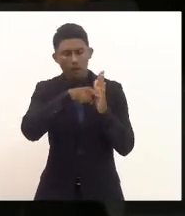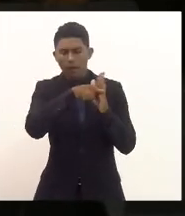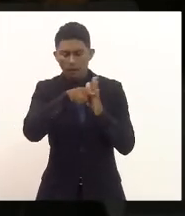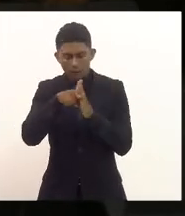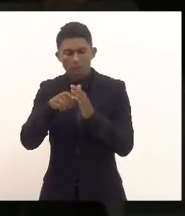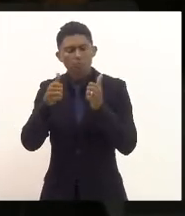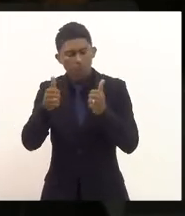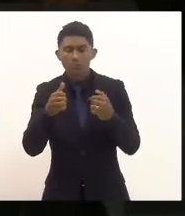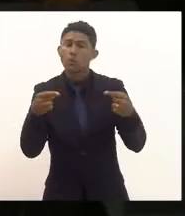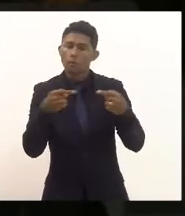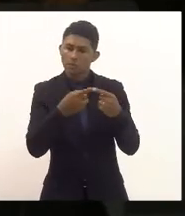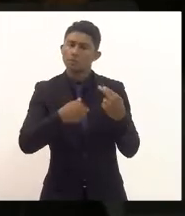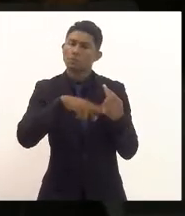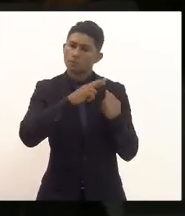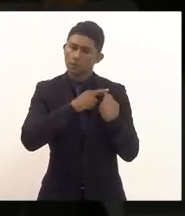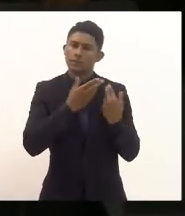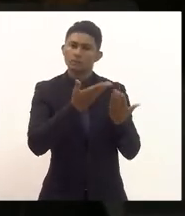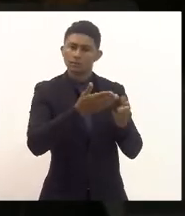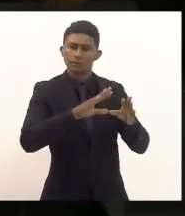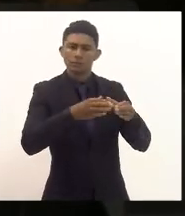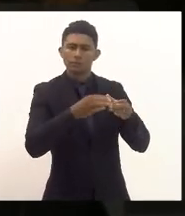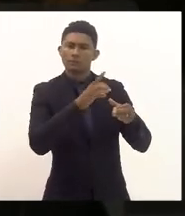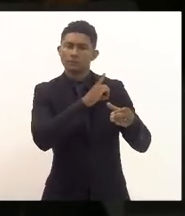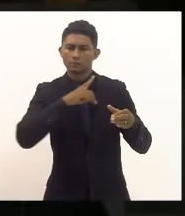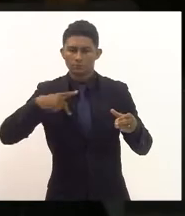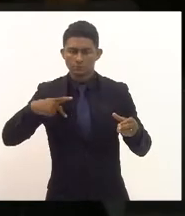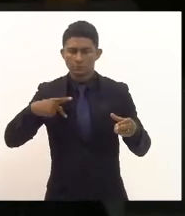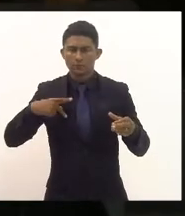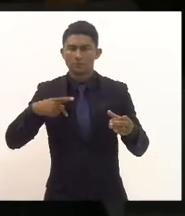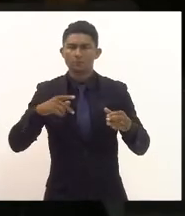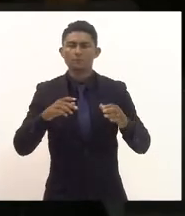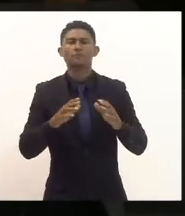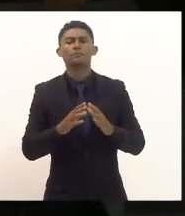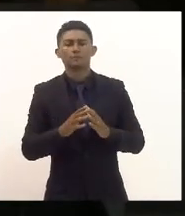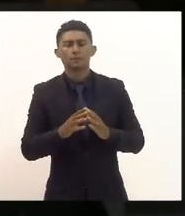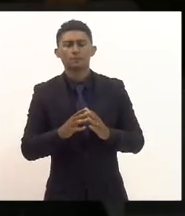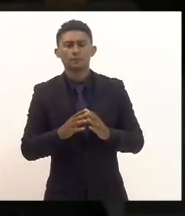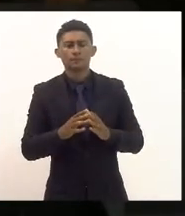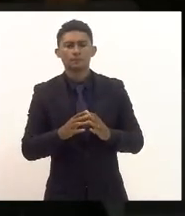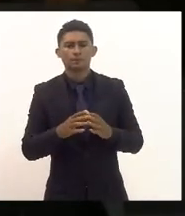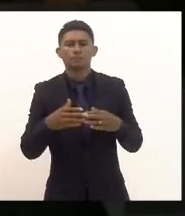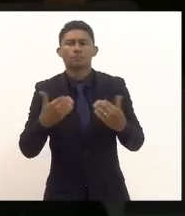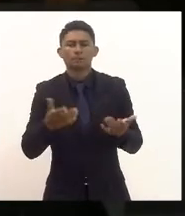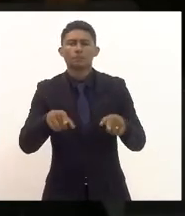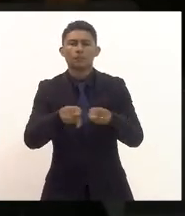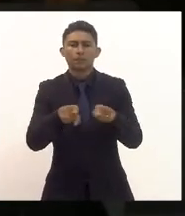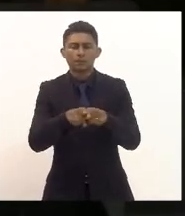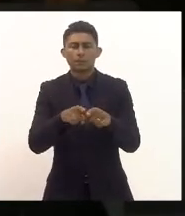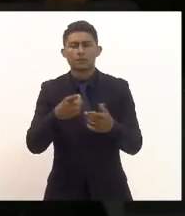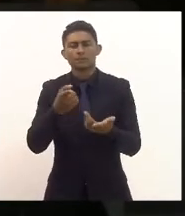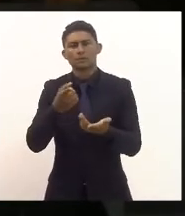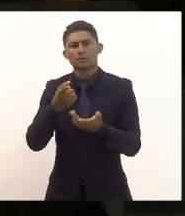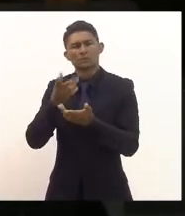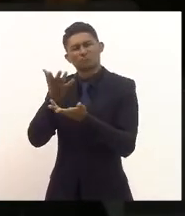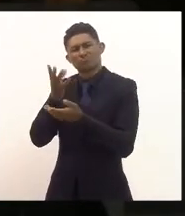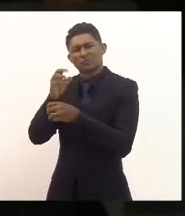cabe a defensoria como fazer denúncias apresentar sugestões